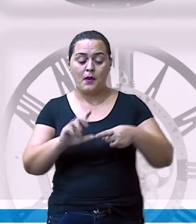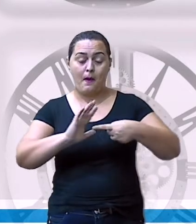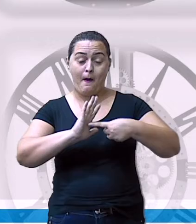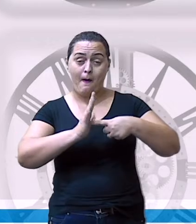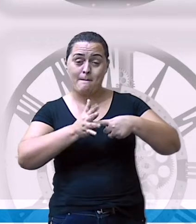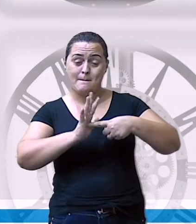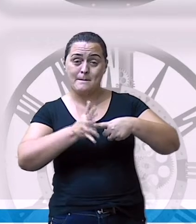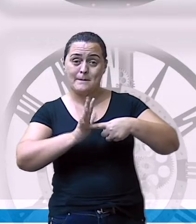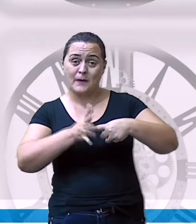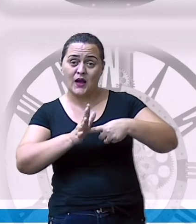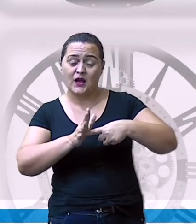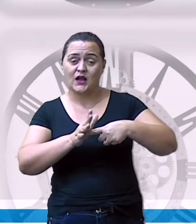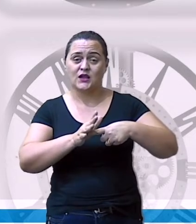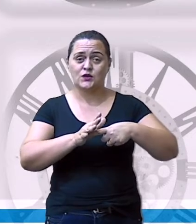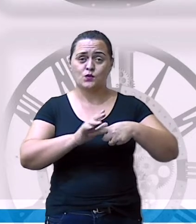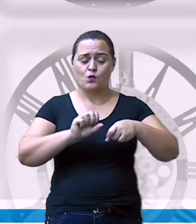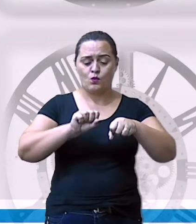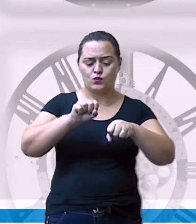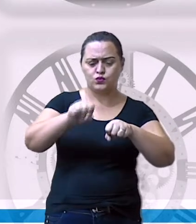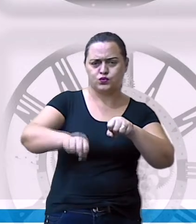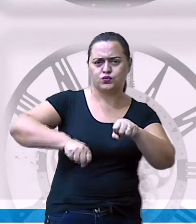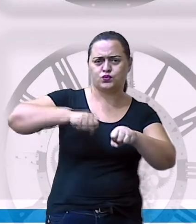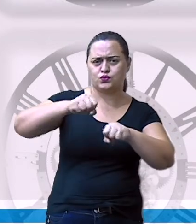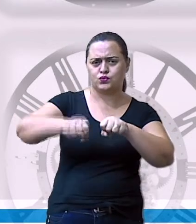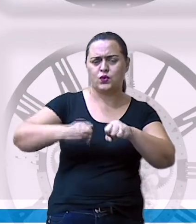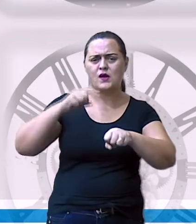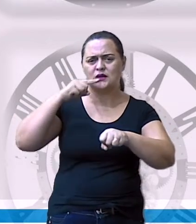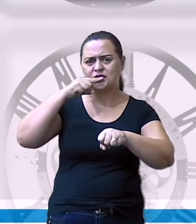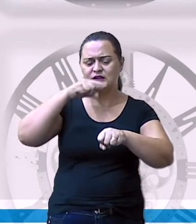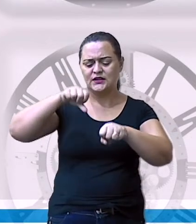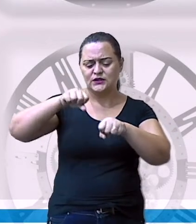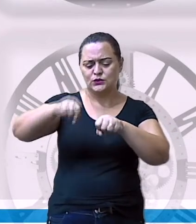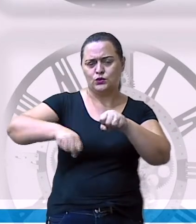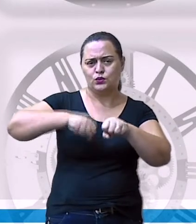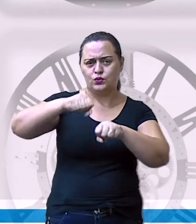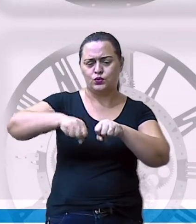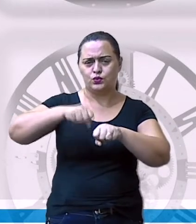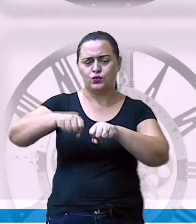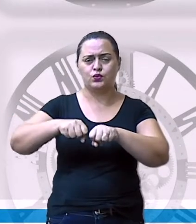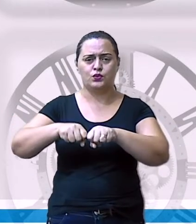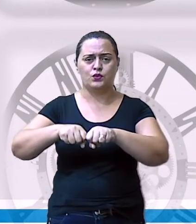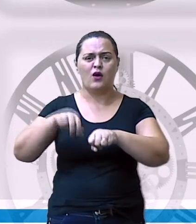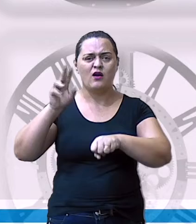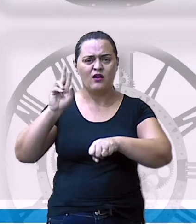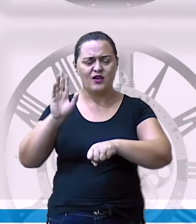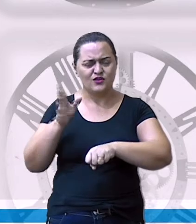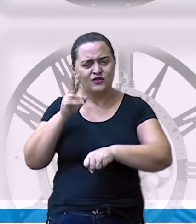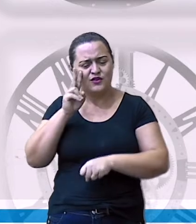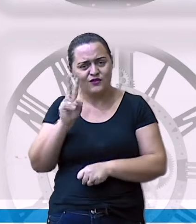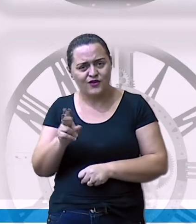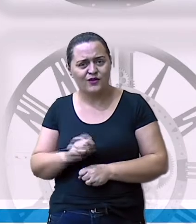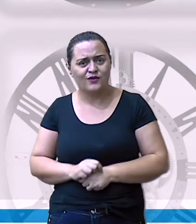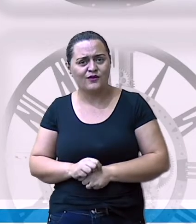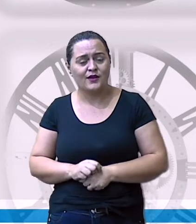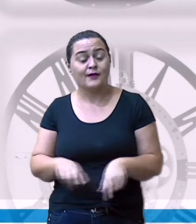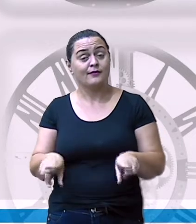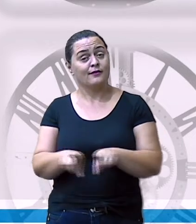manivela que a pessoa pode girar. E nesse movimento de giro é transmitido